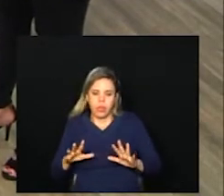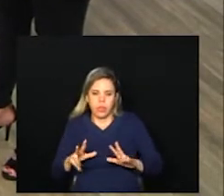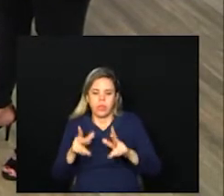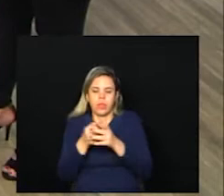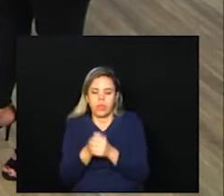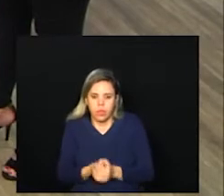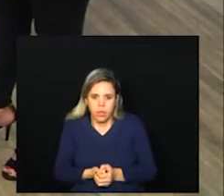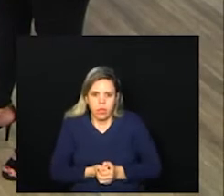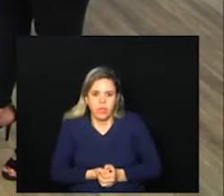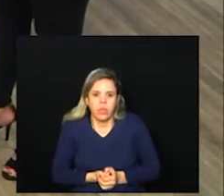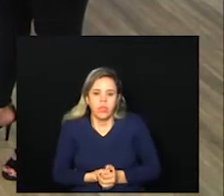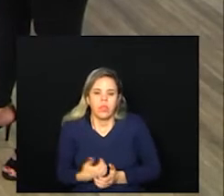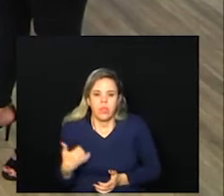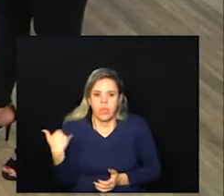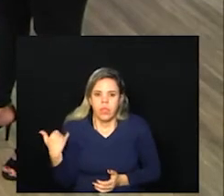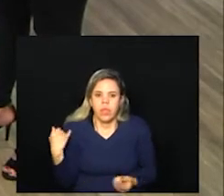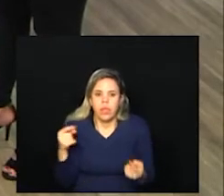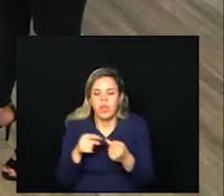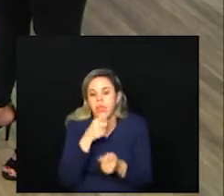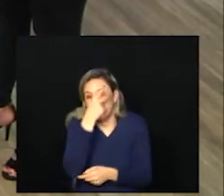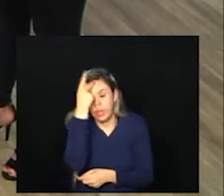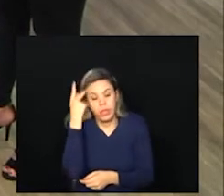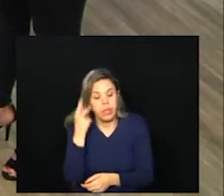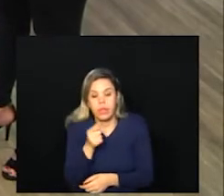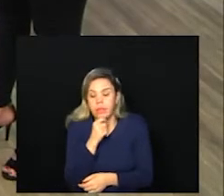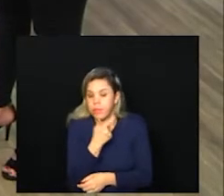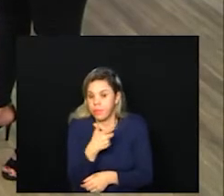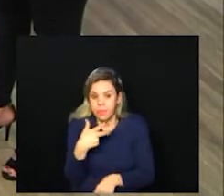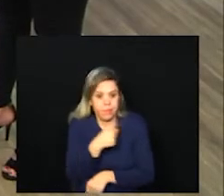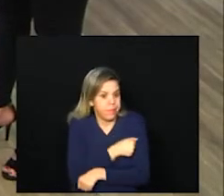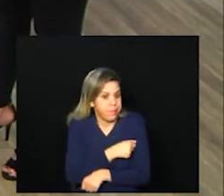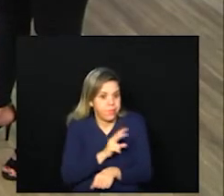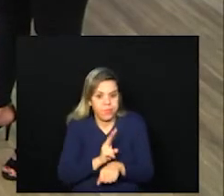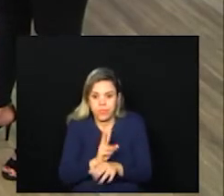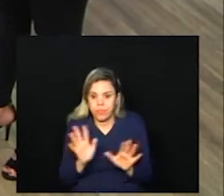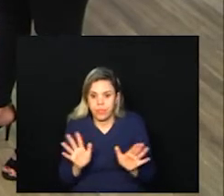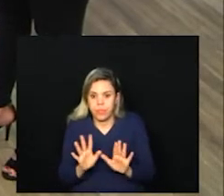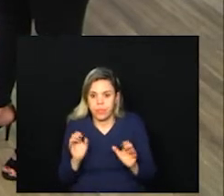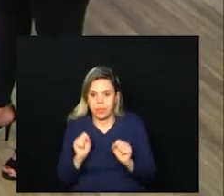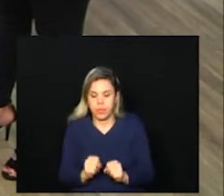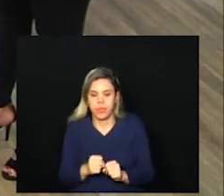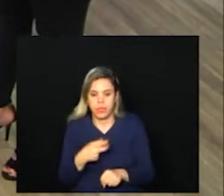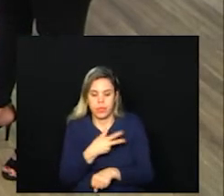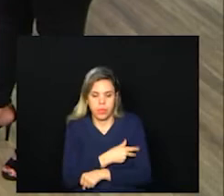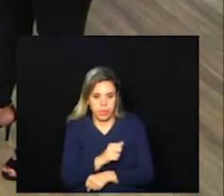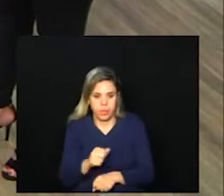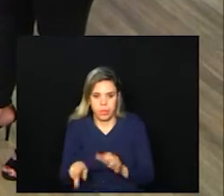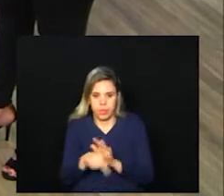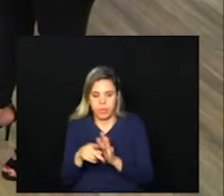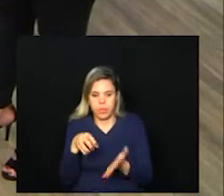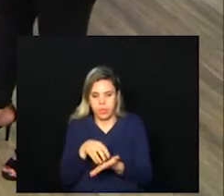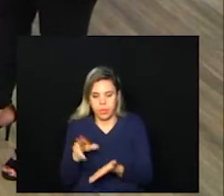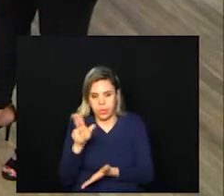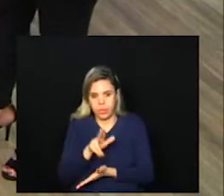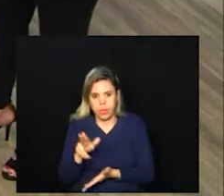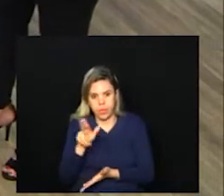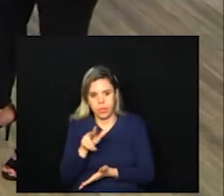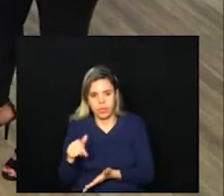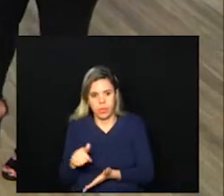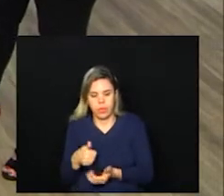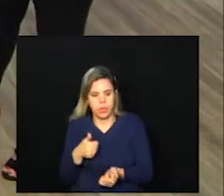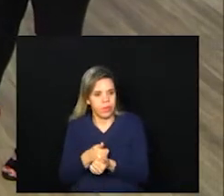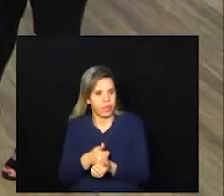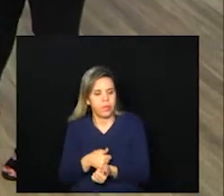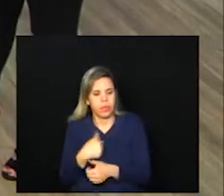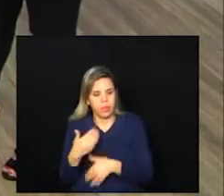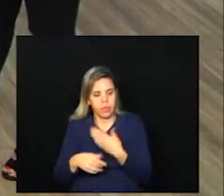o protocolo da idade. Então, essas pessoas que ainda não foram imunizadas podem ser imunizadas na própria universidade. Aquele